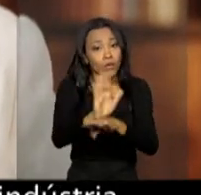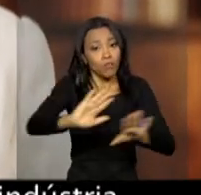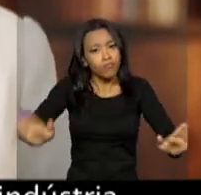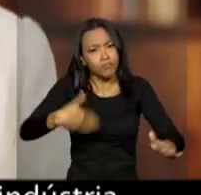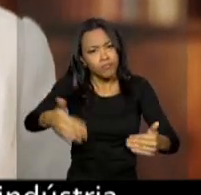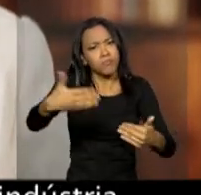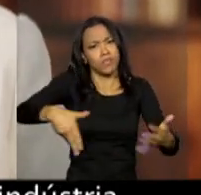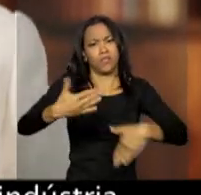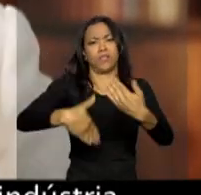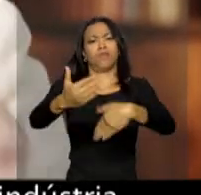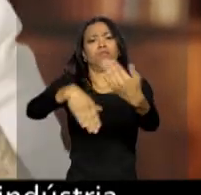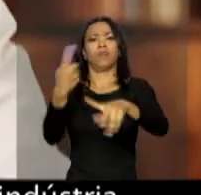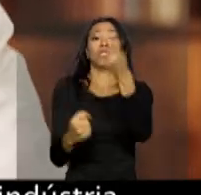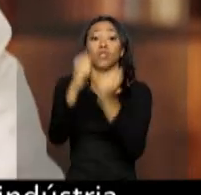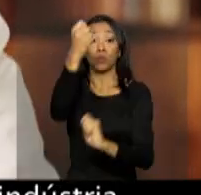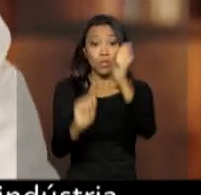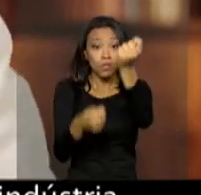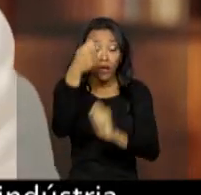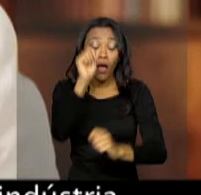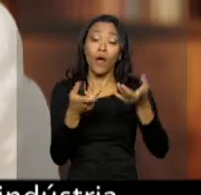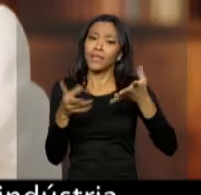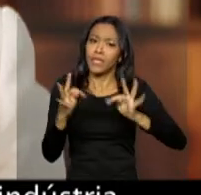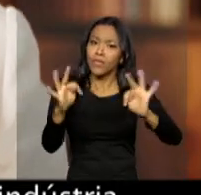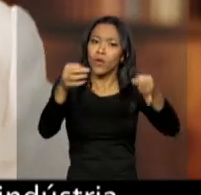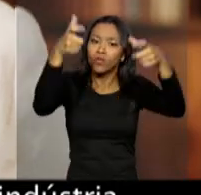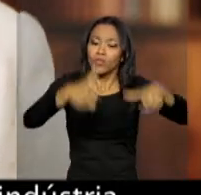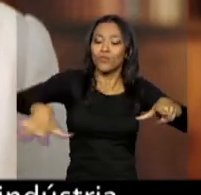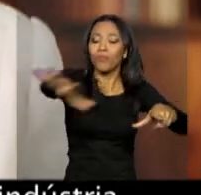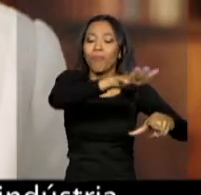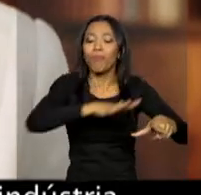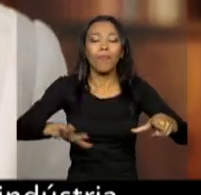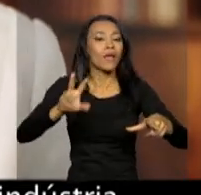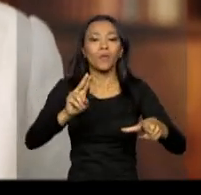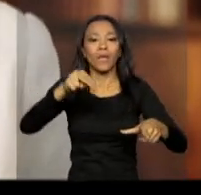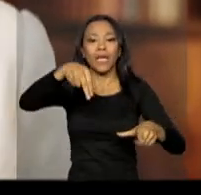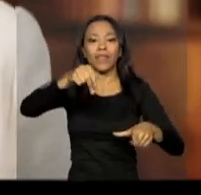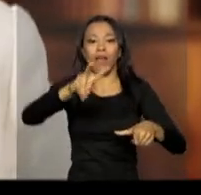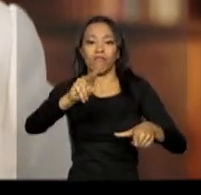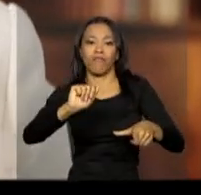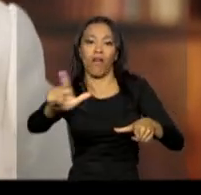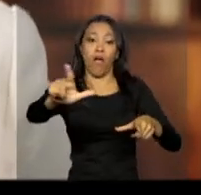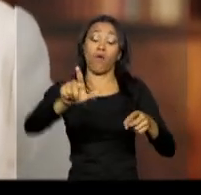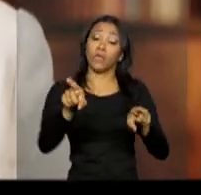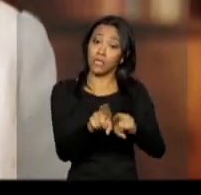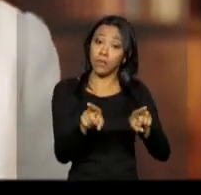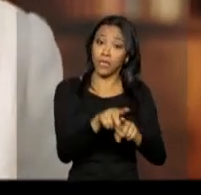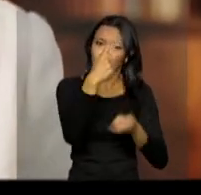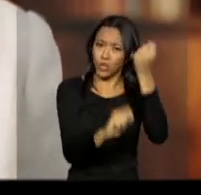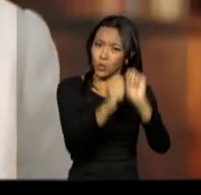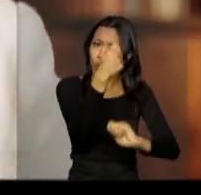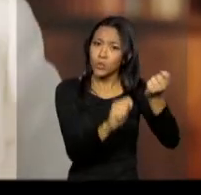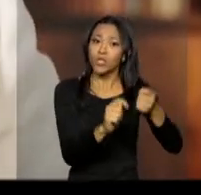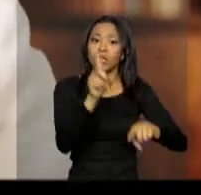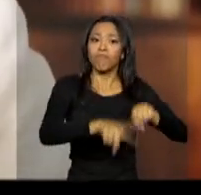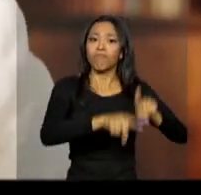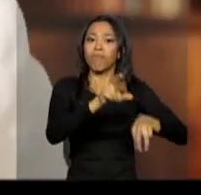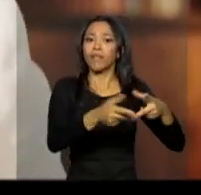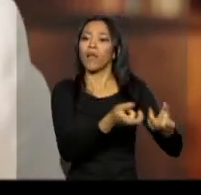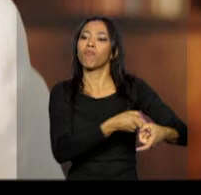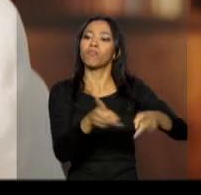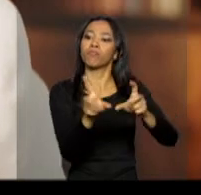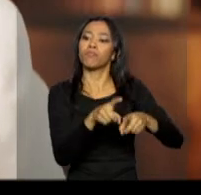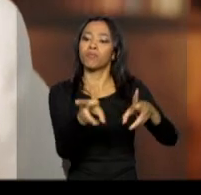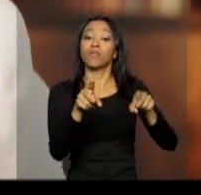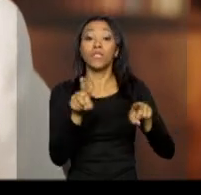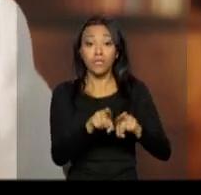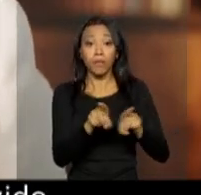e tecnológico do nosso parque naval e de nossa indústria de fornecedores de equipamentos e de prestadores